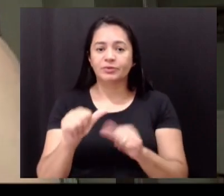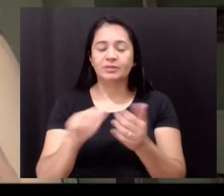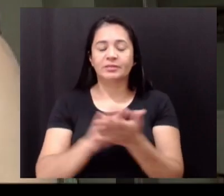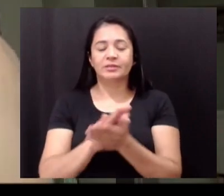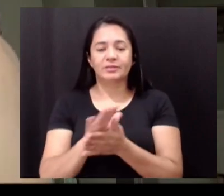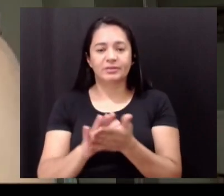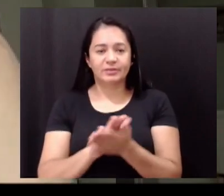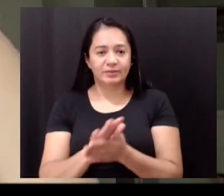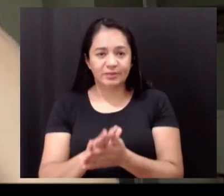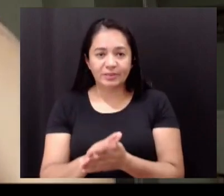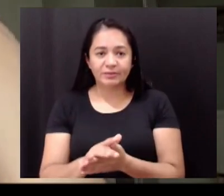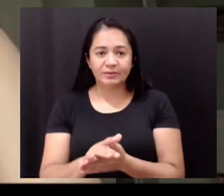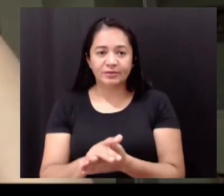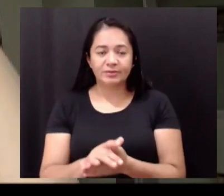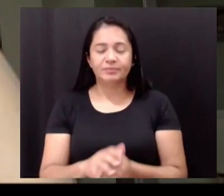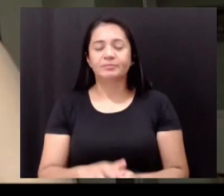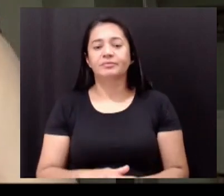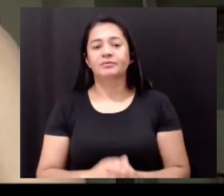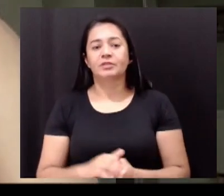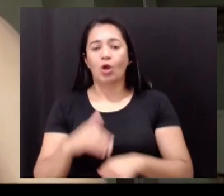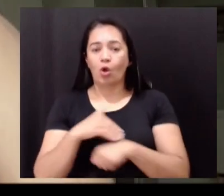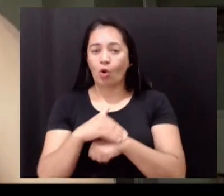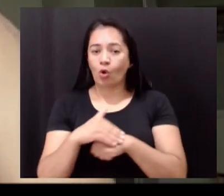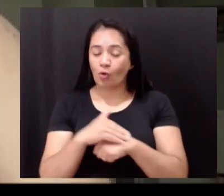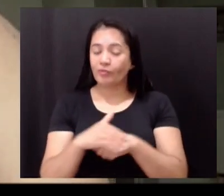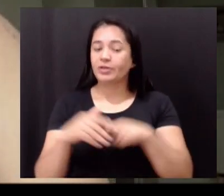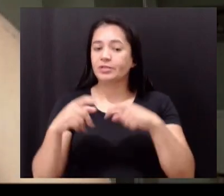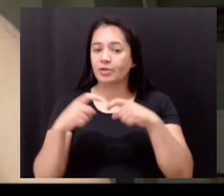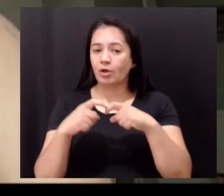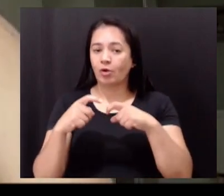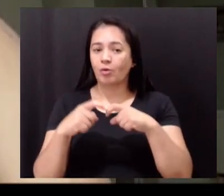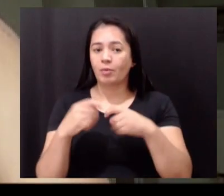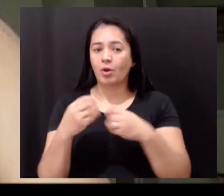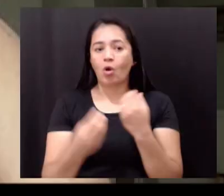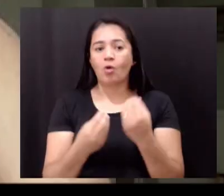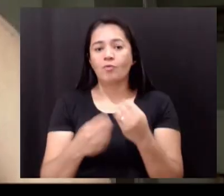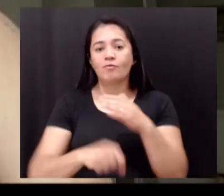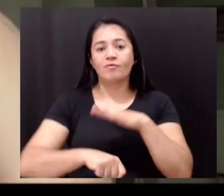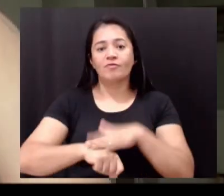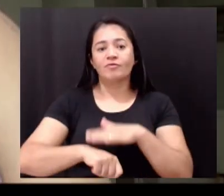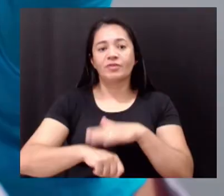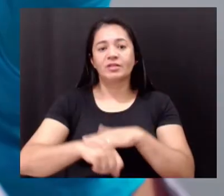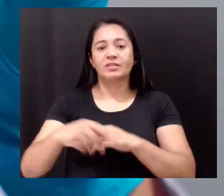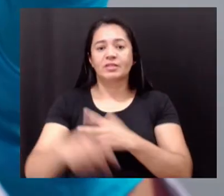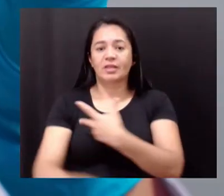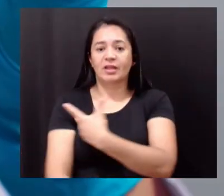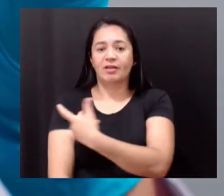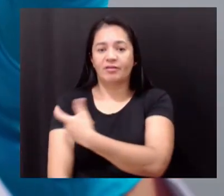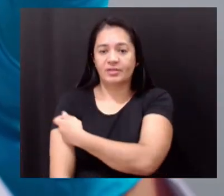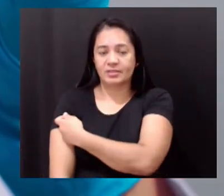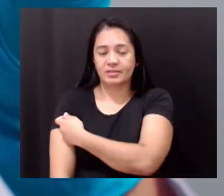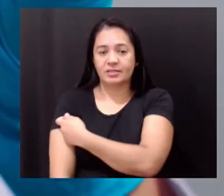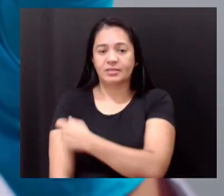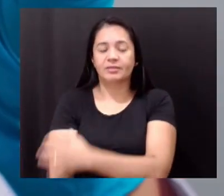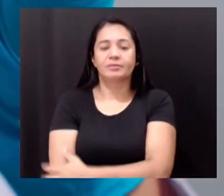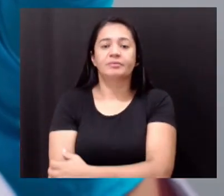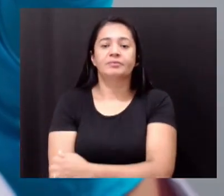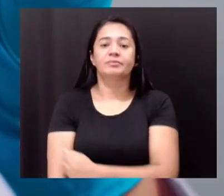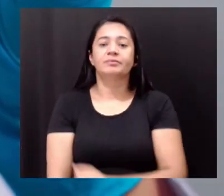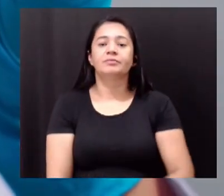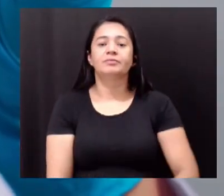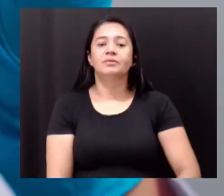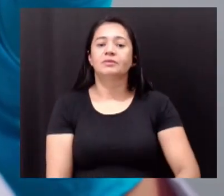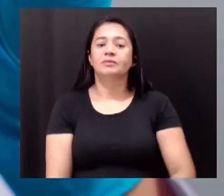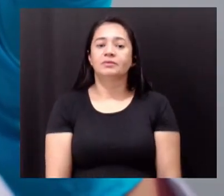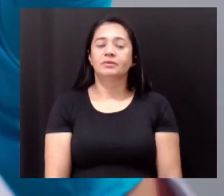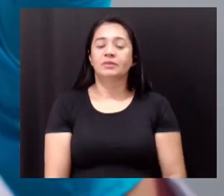Nicolau, converse com seu médico sobre a disponibilidade de fazer a vacina contra o HPV. A gente tem a vacina no SUS, como a